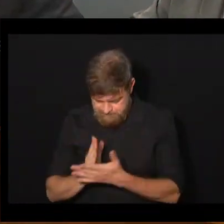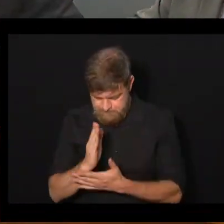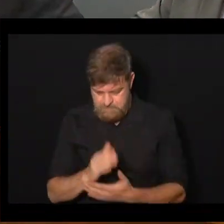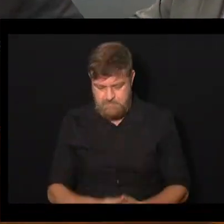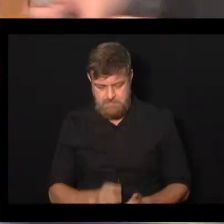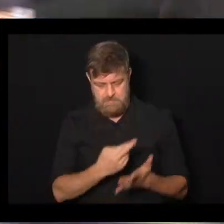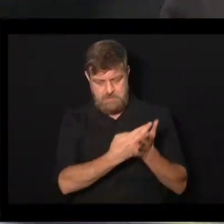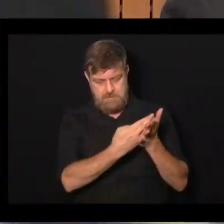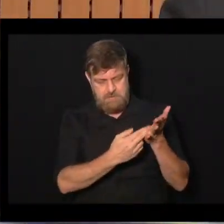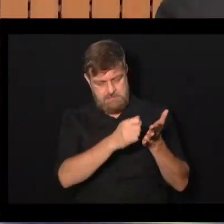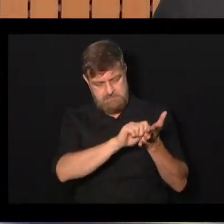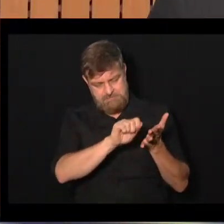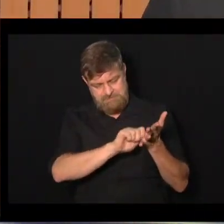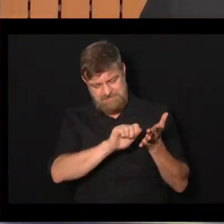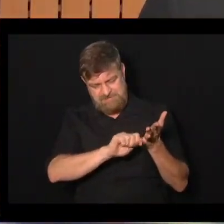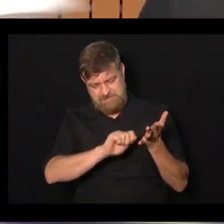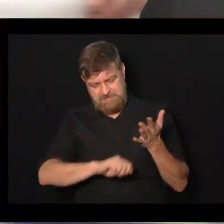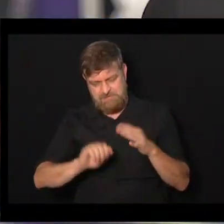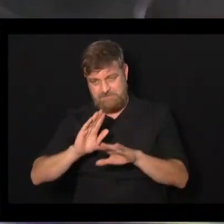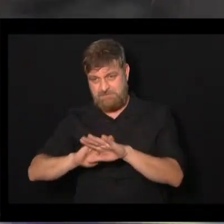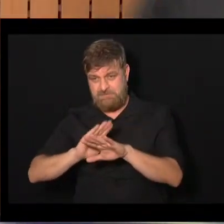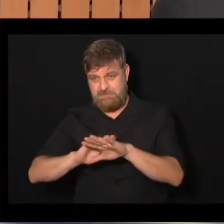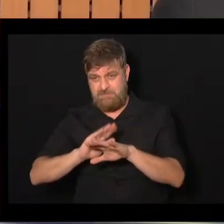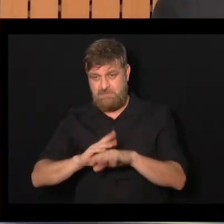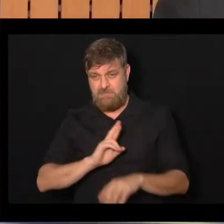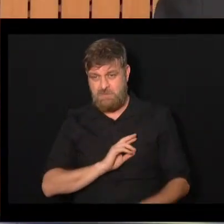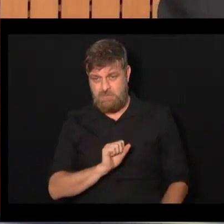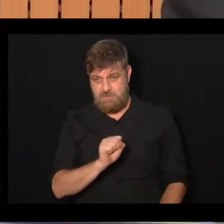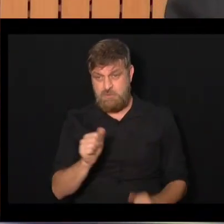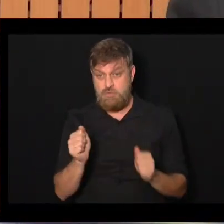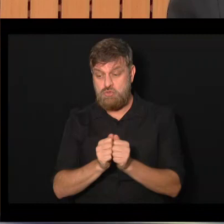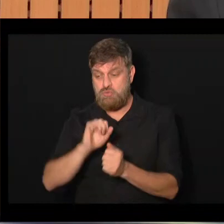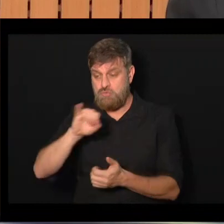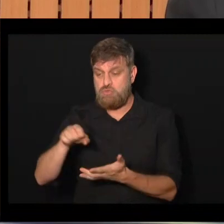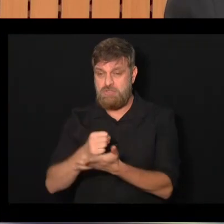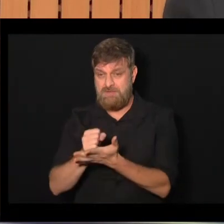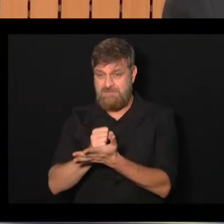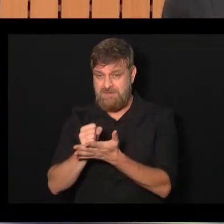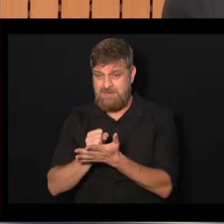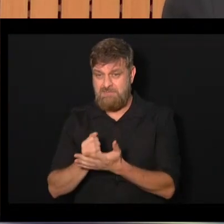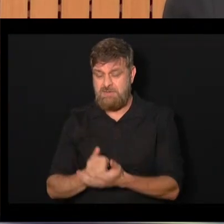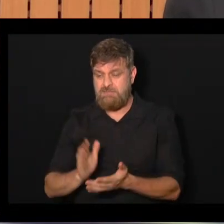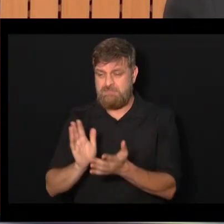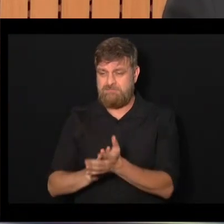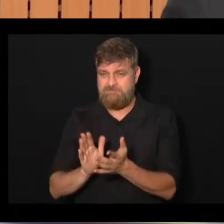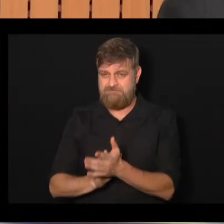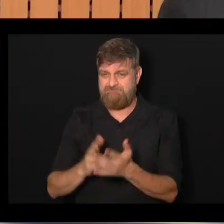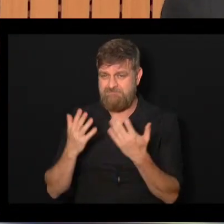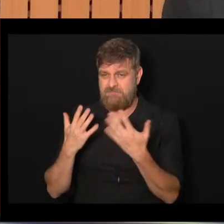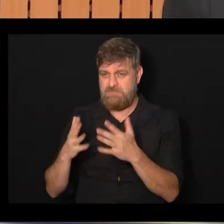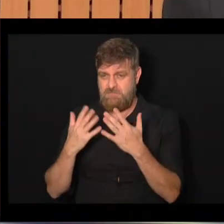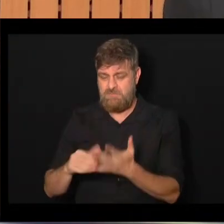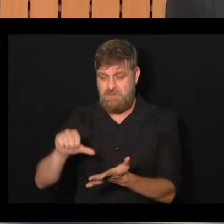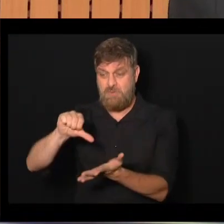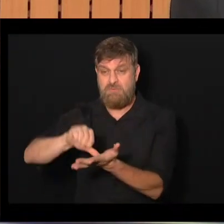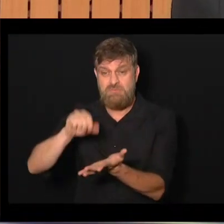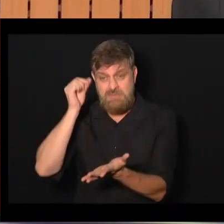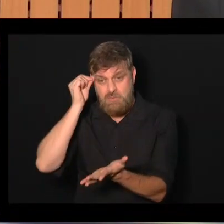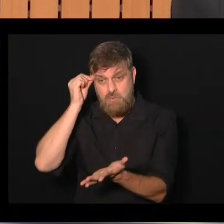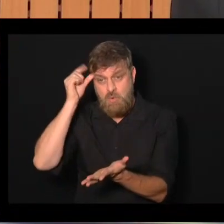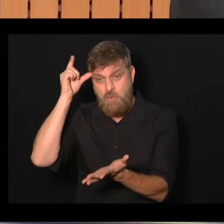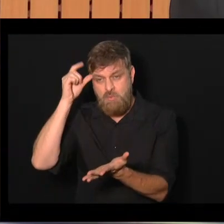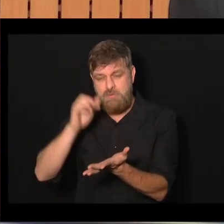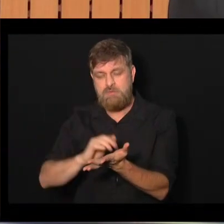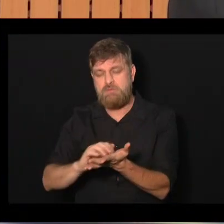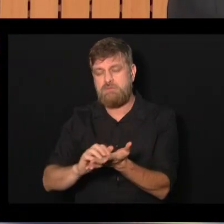Aprovado. Requerimento 2170 dos senhores Luiz Rossini e Jorge da Farmácia, requerendo votos de aplauso para o Centro Cultural